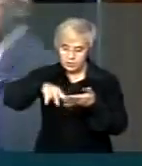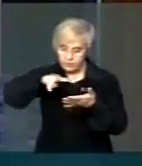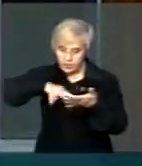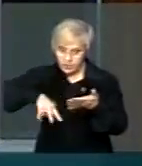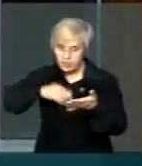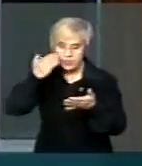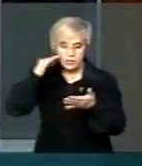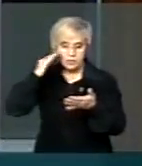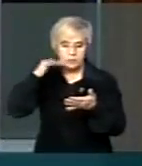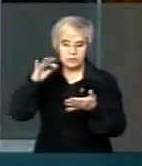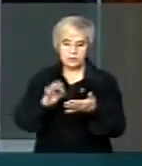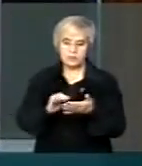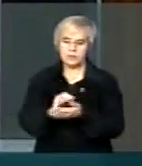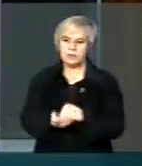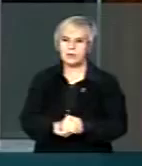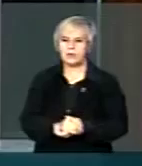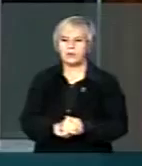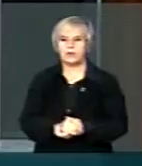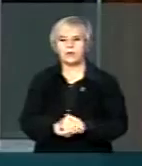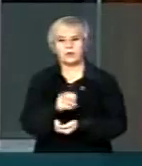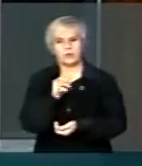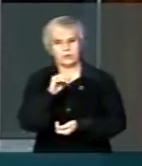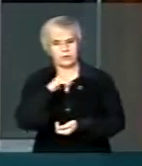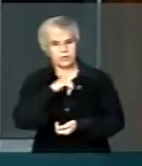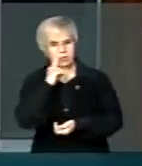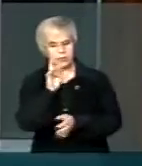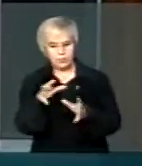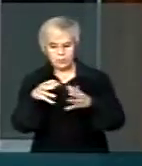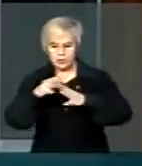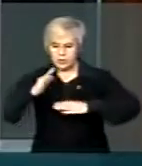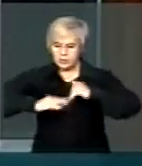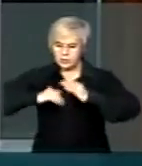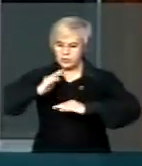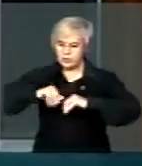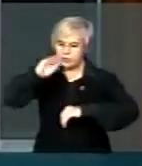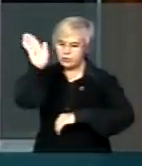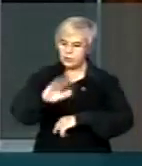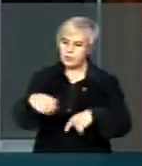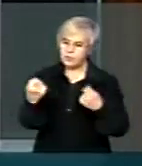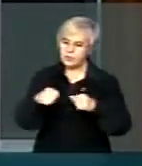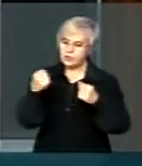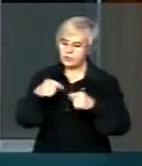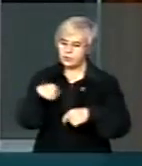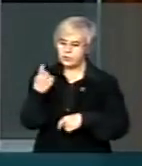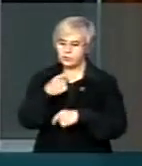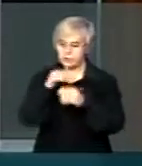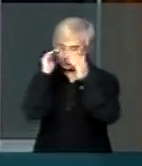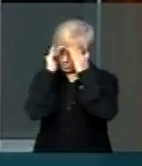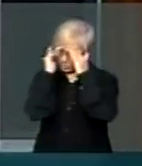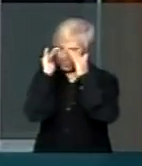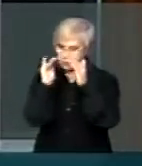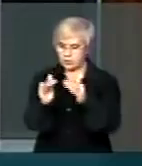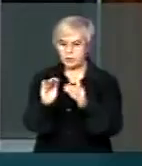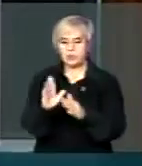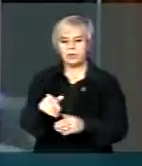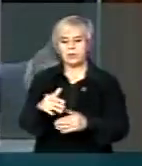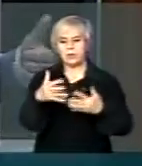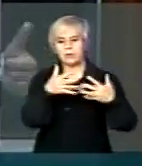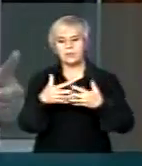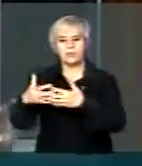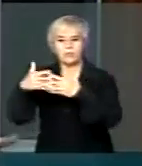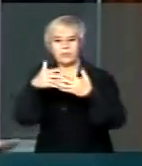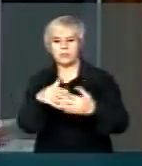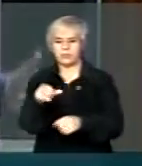dizer que se tem uma categoria no Brasil que merece o nosso respeito, são os motoristas de caminhão. Não